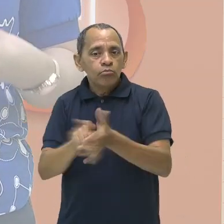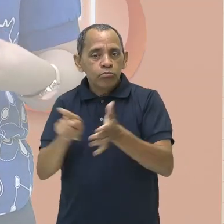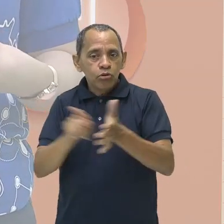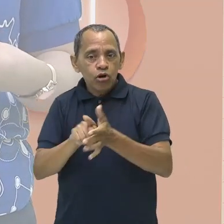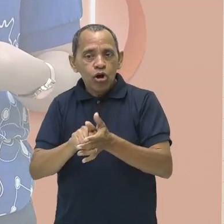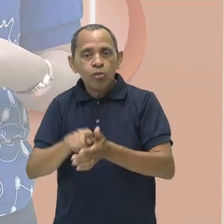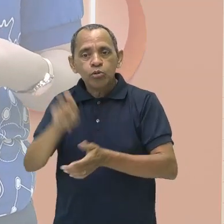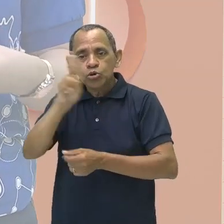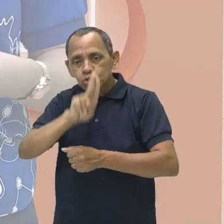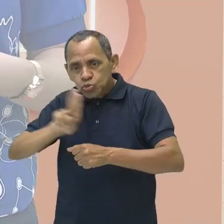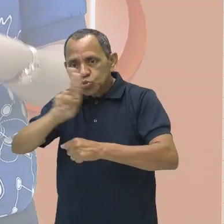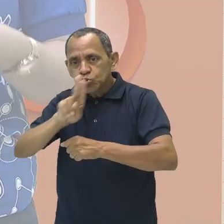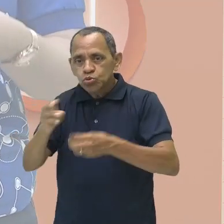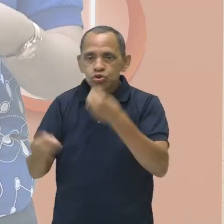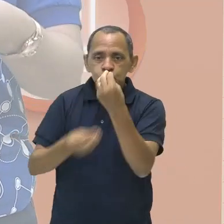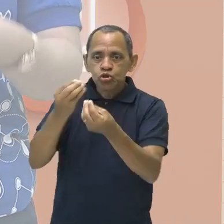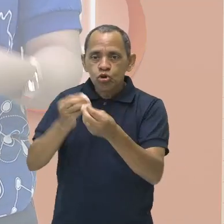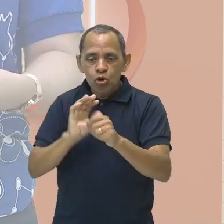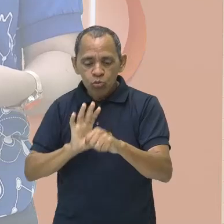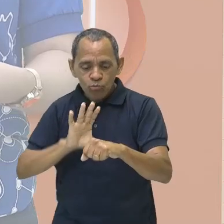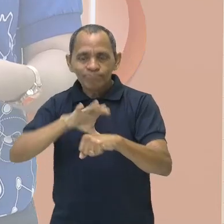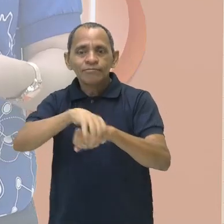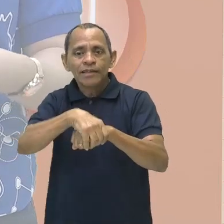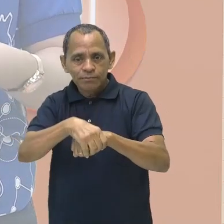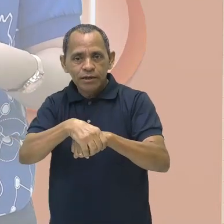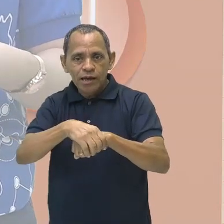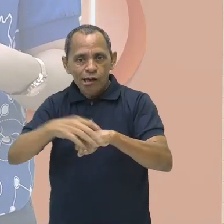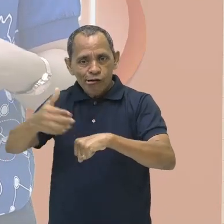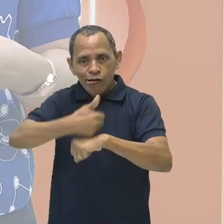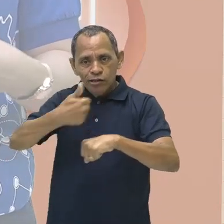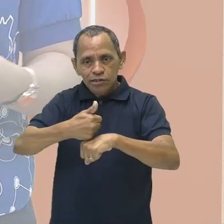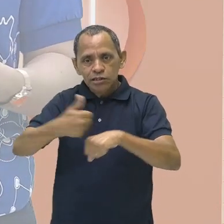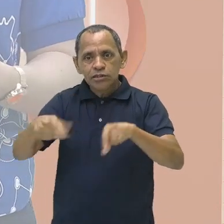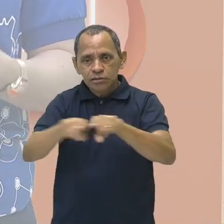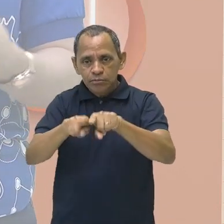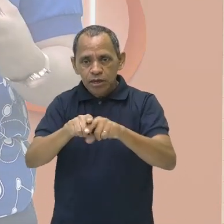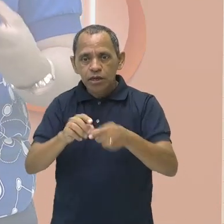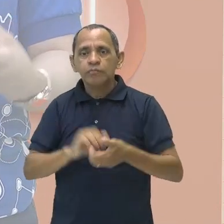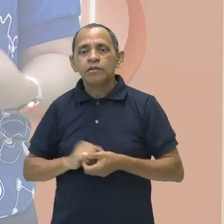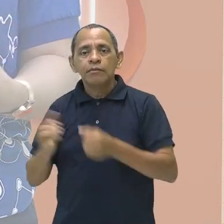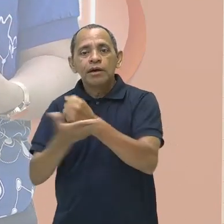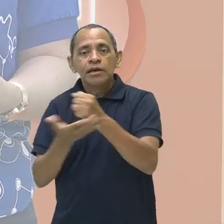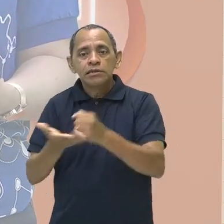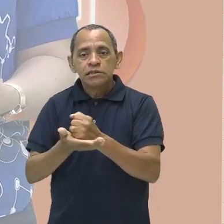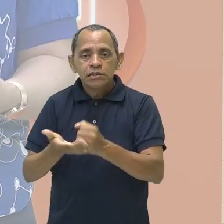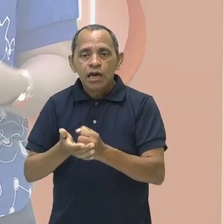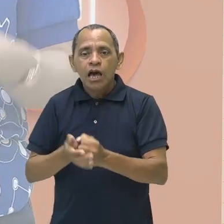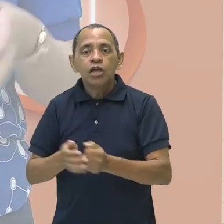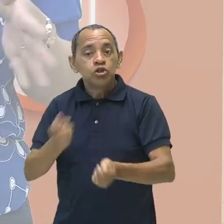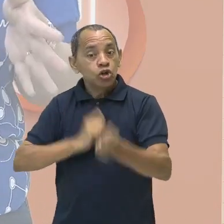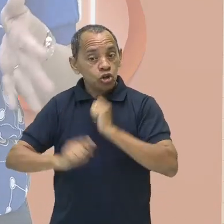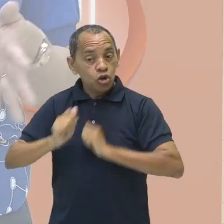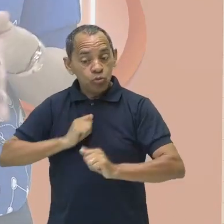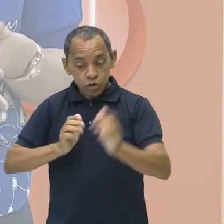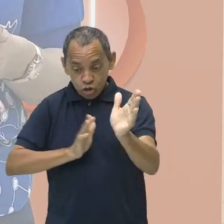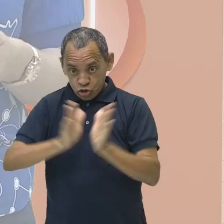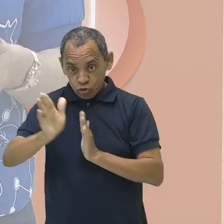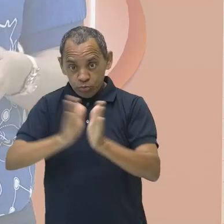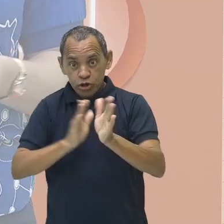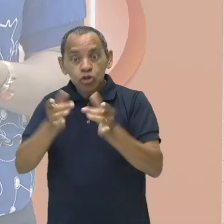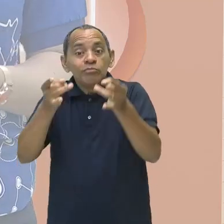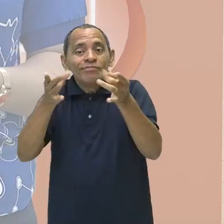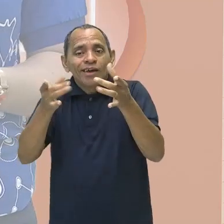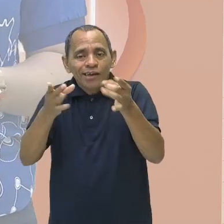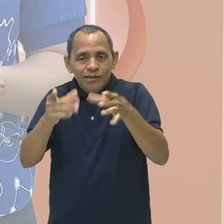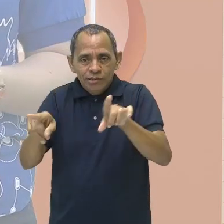de colonização, e estava baseado no que nós chamamos da economia mercantilista da época